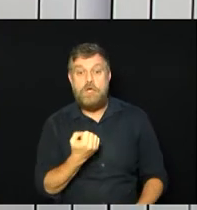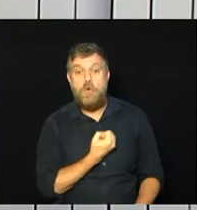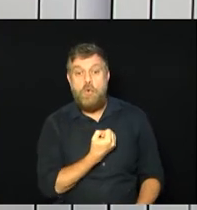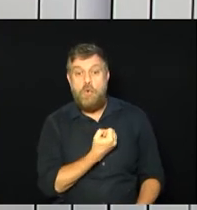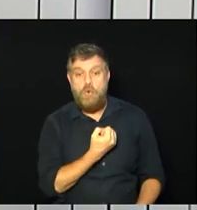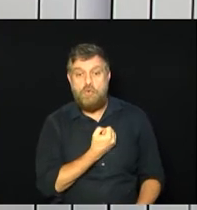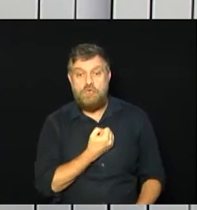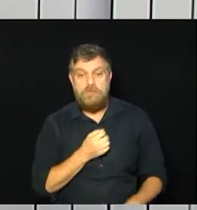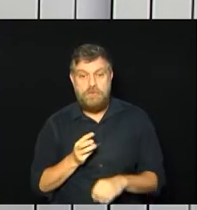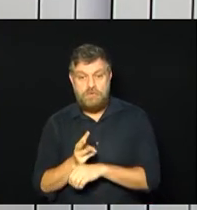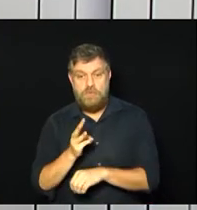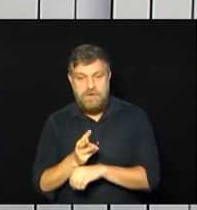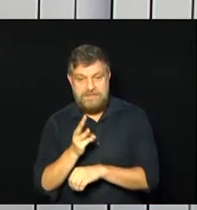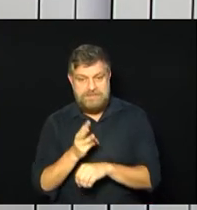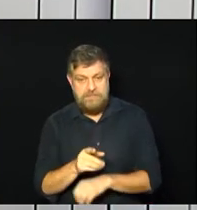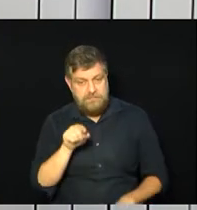DDD